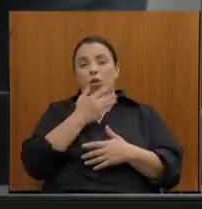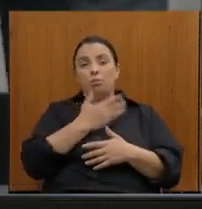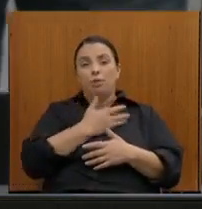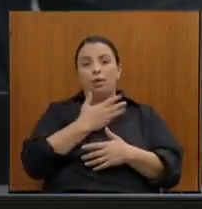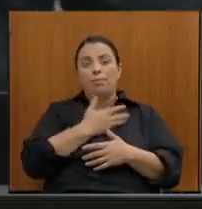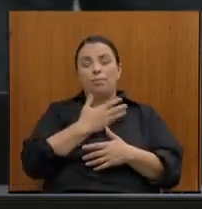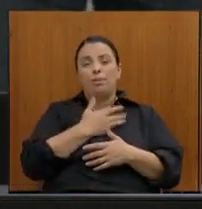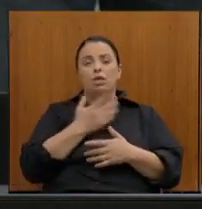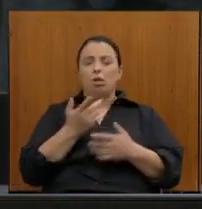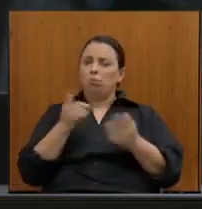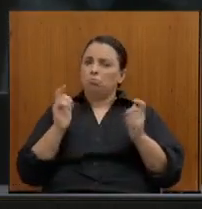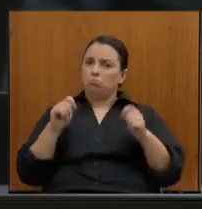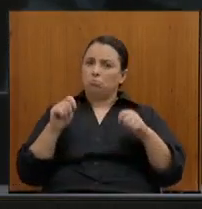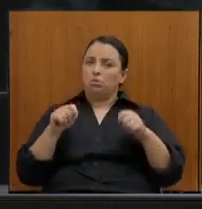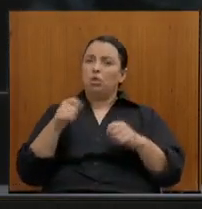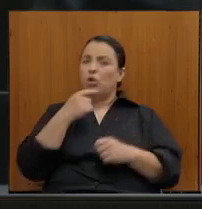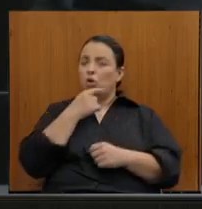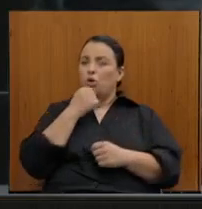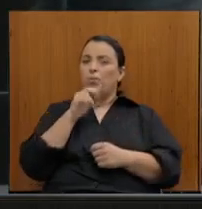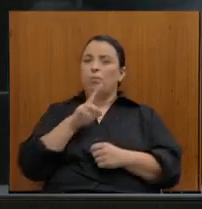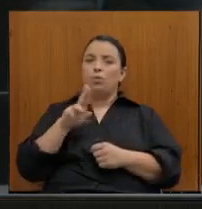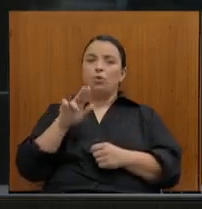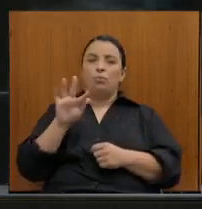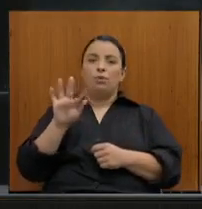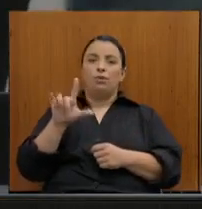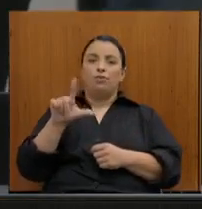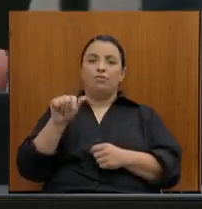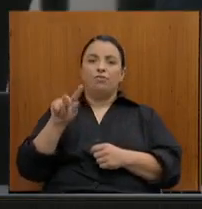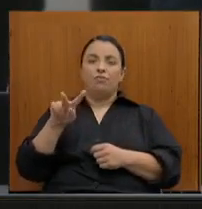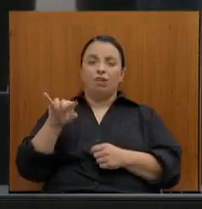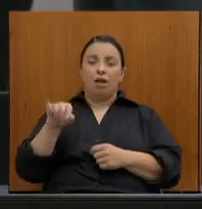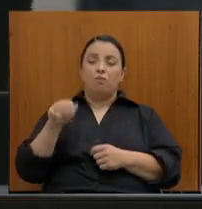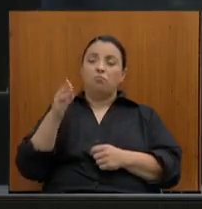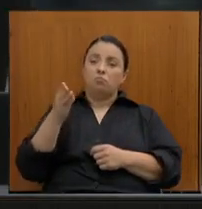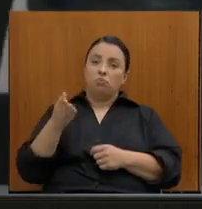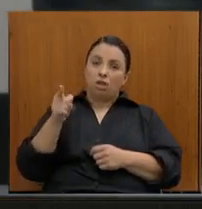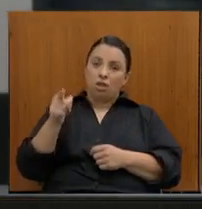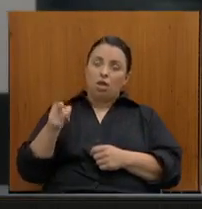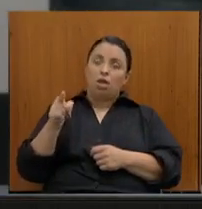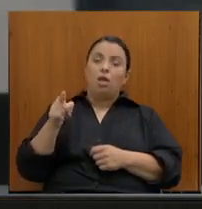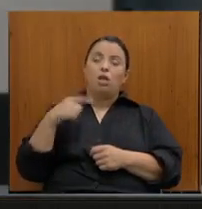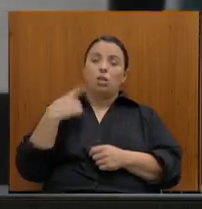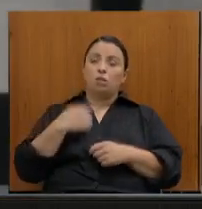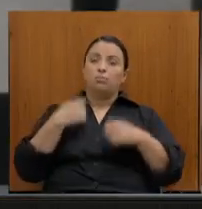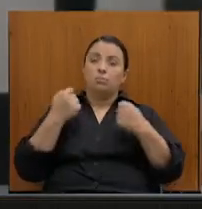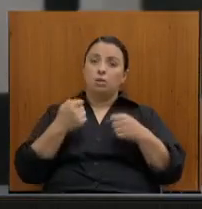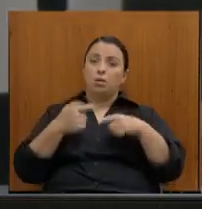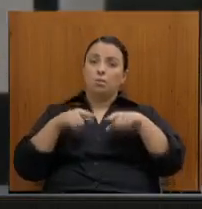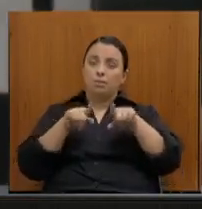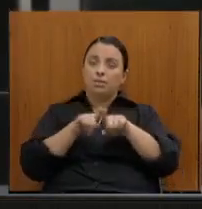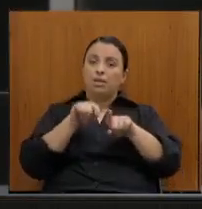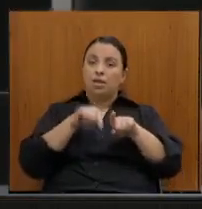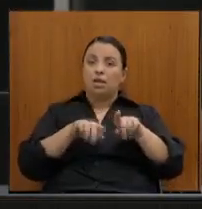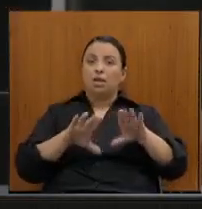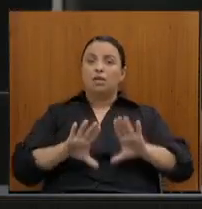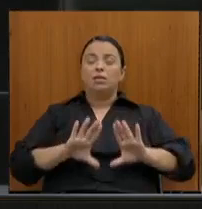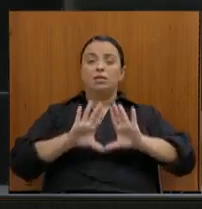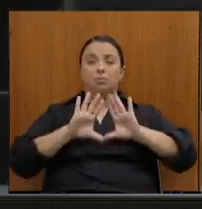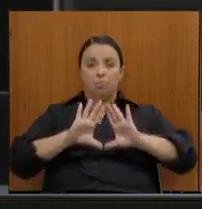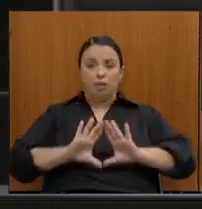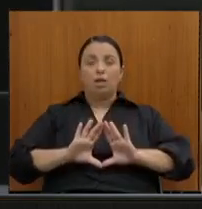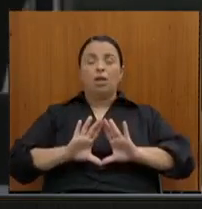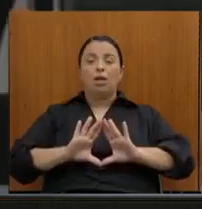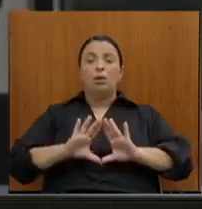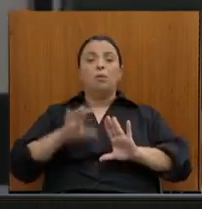né e competente Flávio Rossi nós temos que fazer também essa parceria com a Assembleia Legislativa para que eu possa